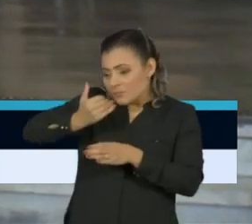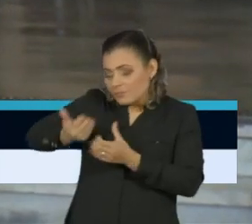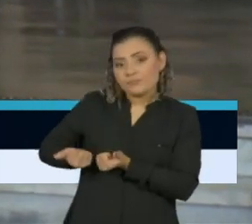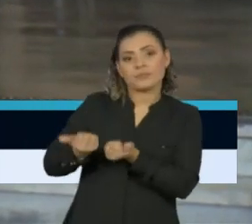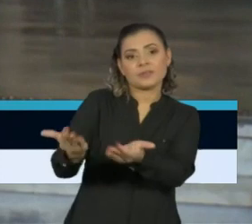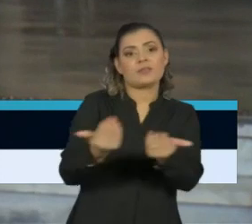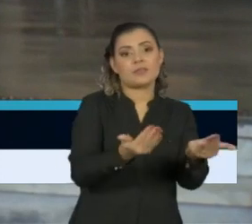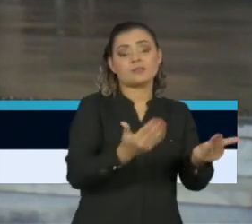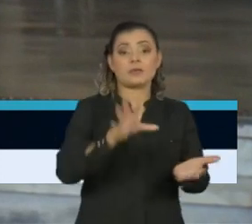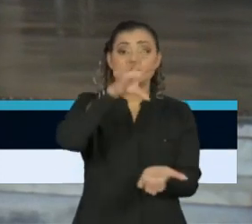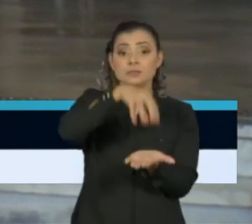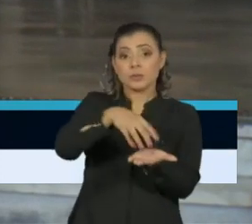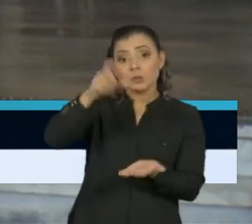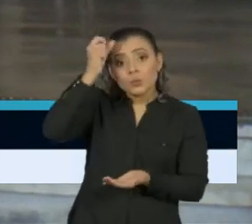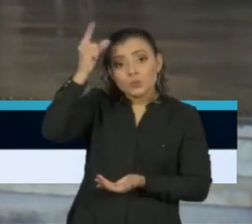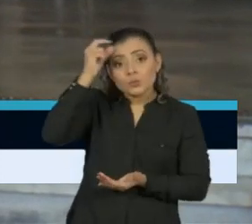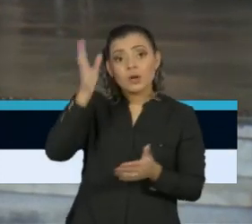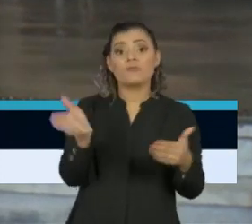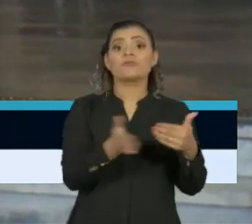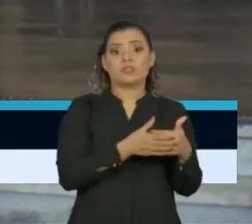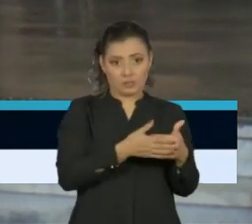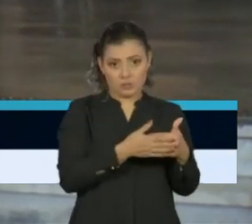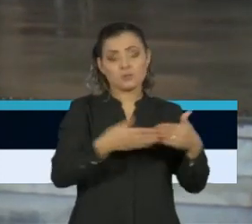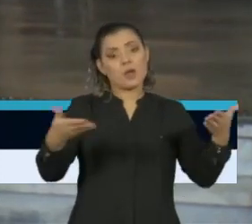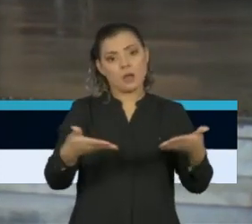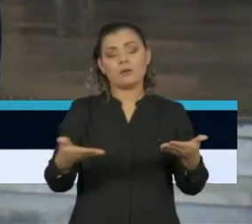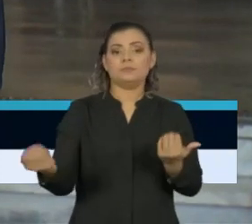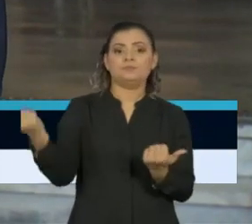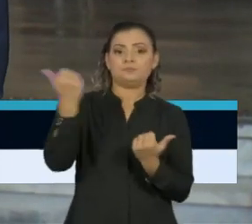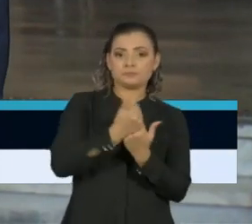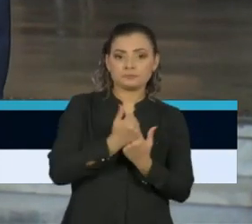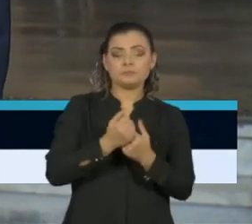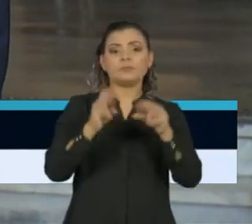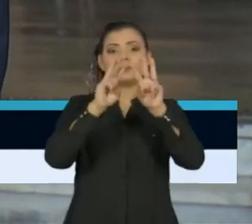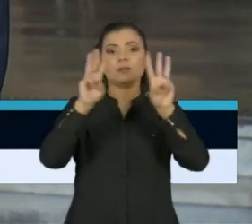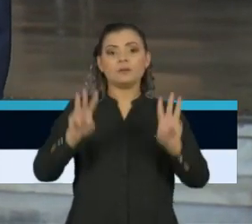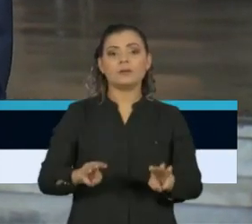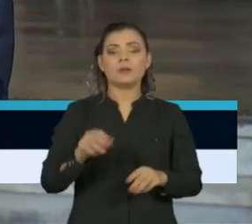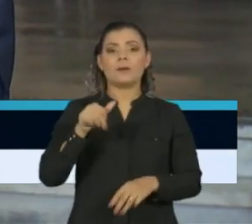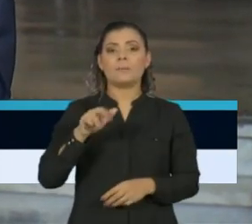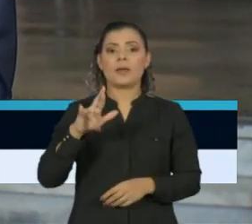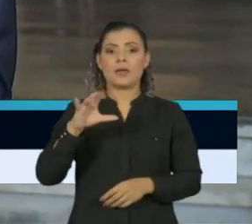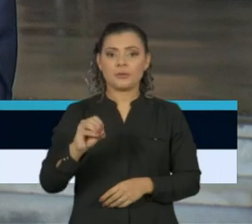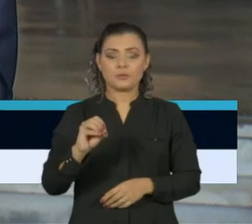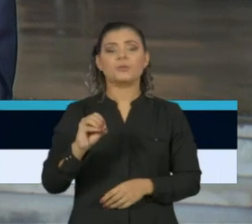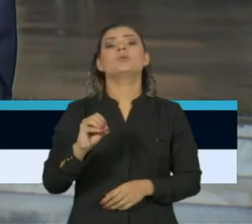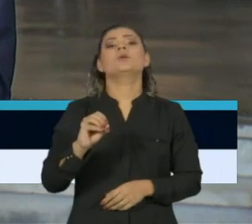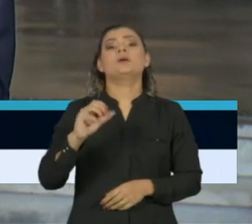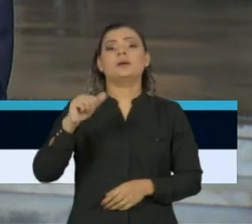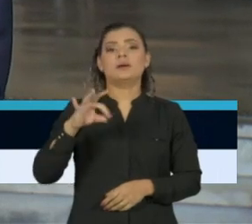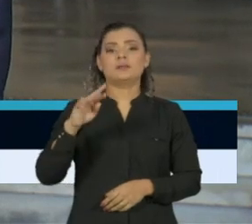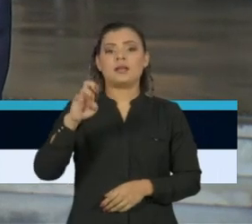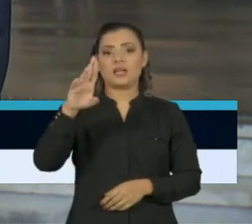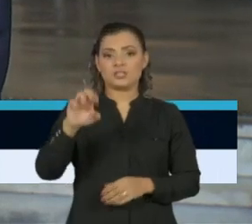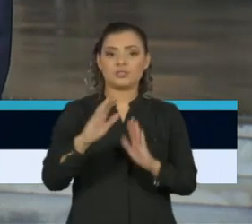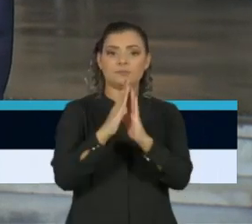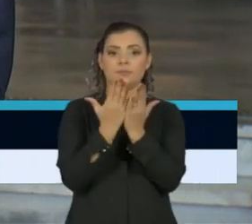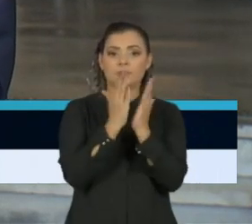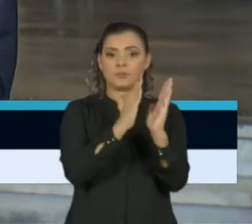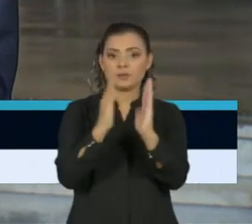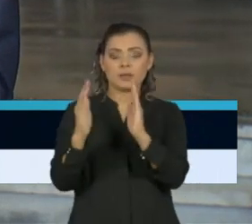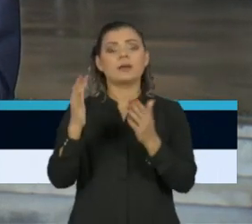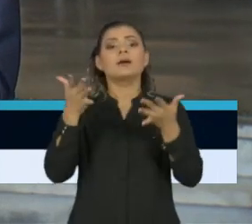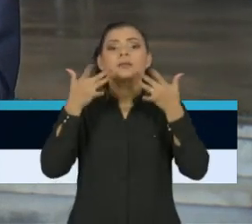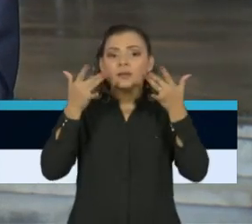equipamentos culturais que estão fechados, na Biblioteca Mário de Andrade, no Centro Cultural São Paulo, no